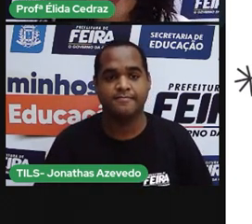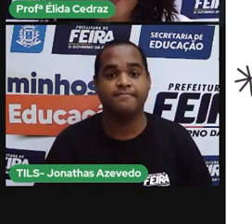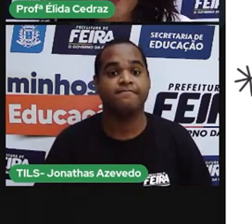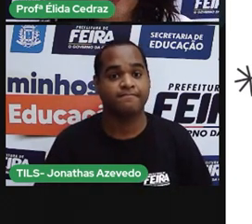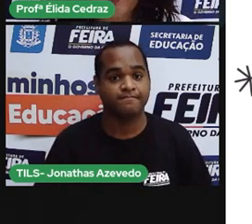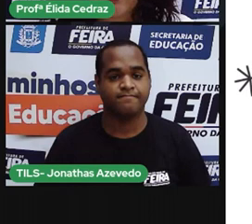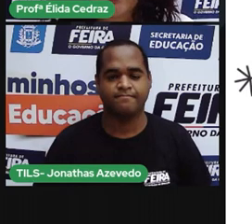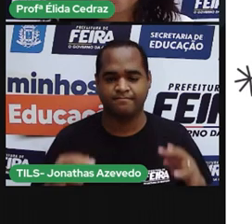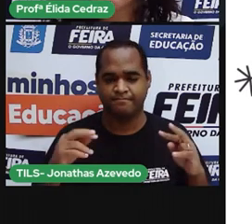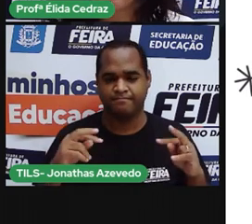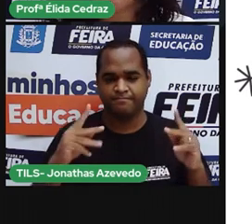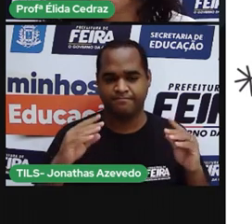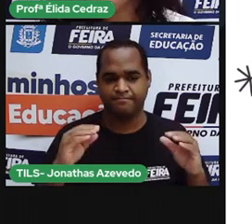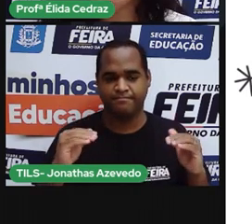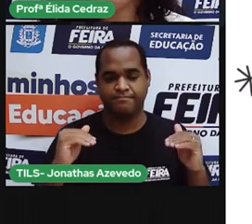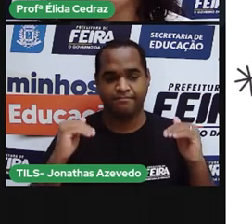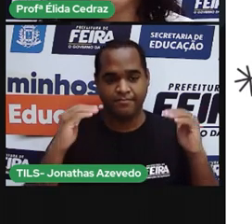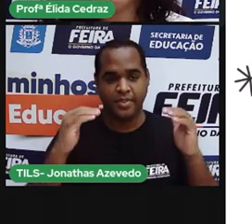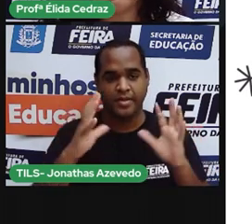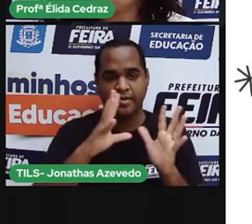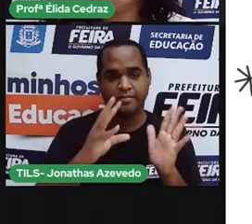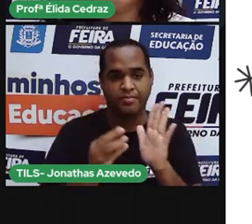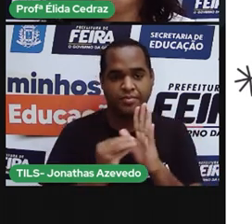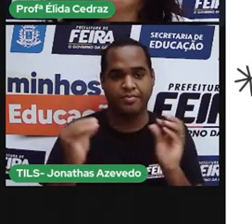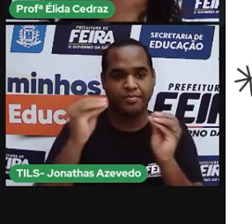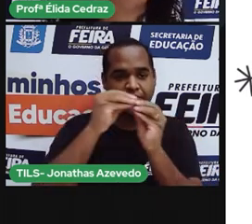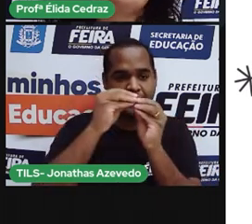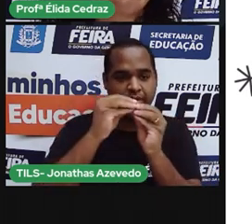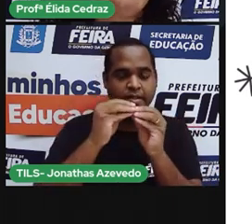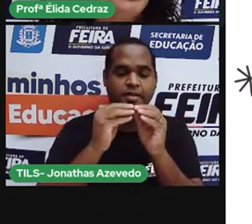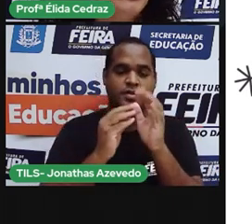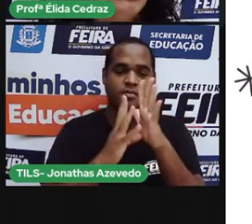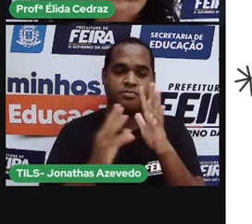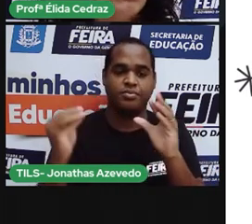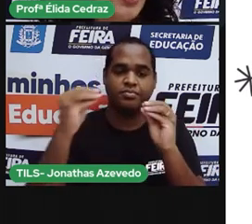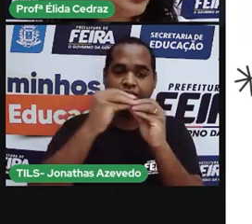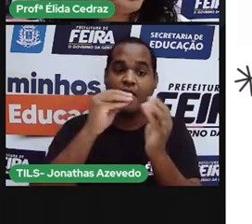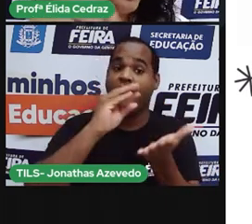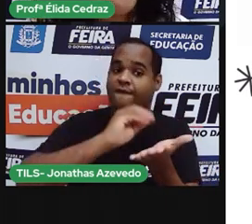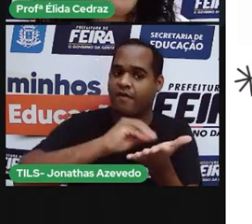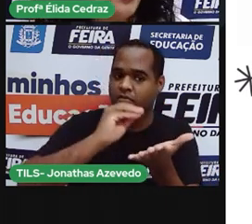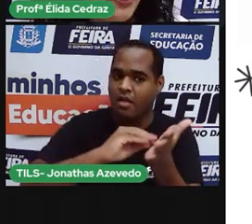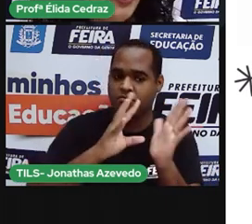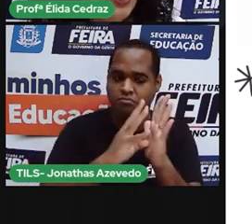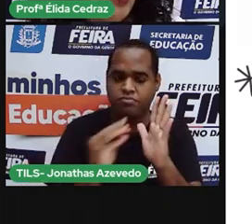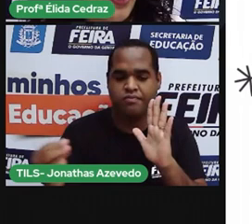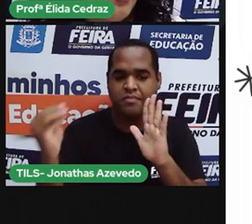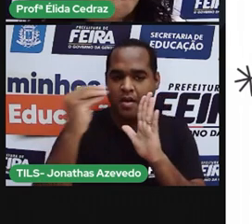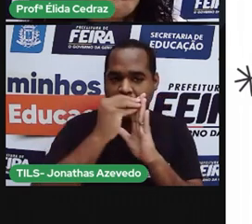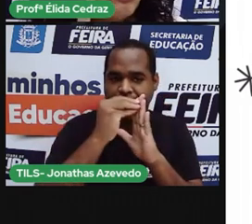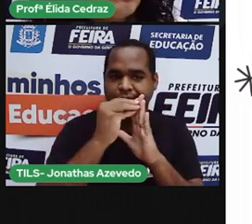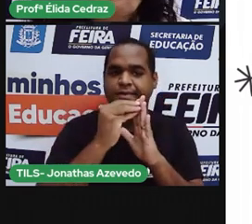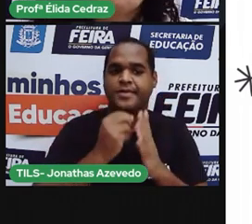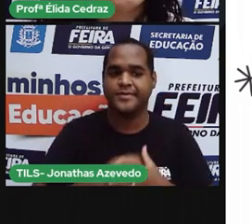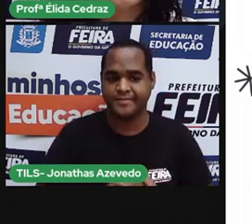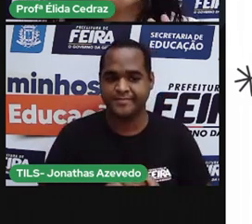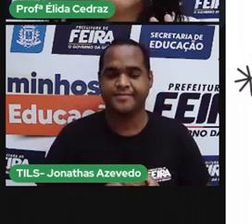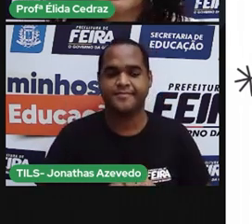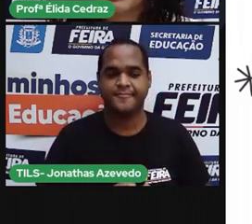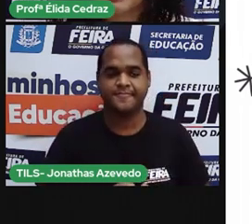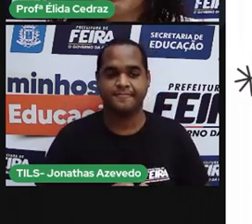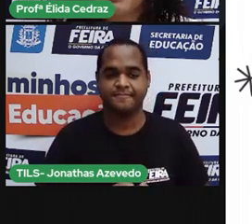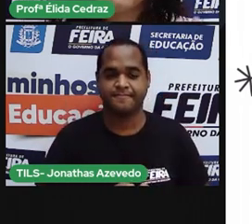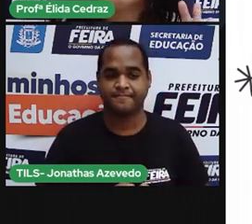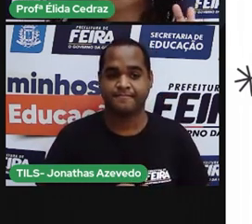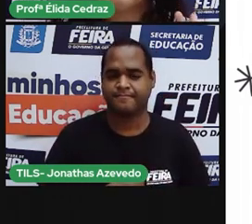Acrescentar. Pronto, o que é acrescentar? É quando está faltando, a gente coloca ali naquele lugar.